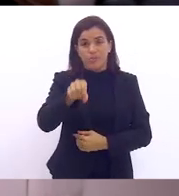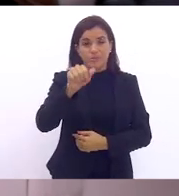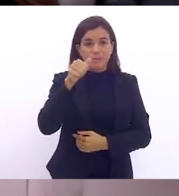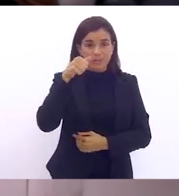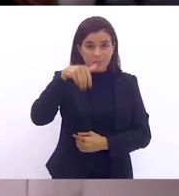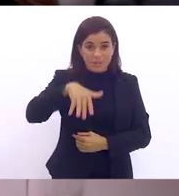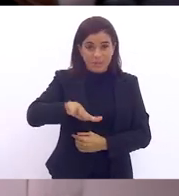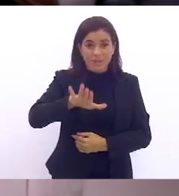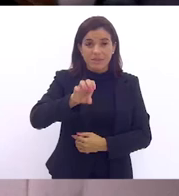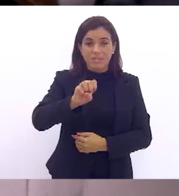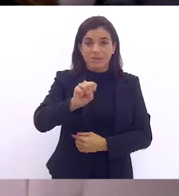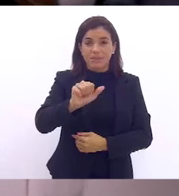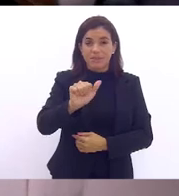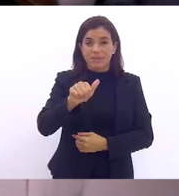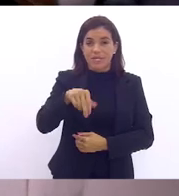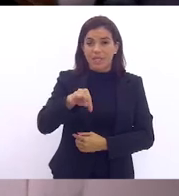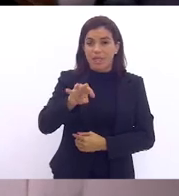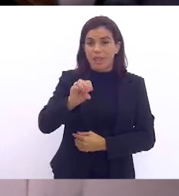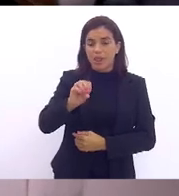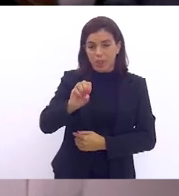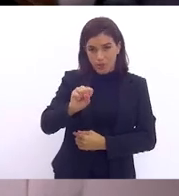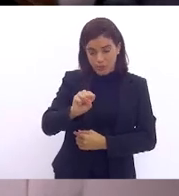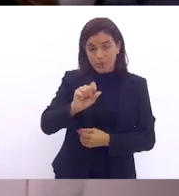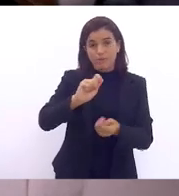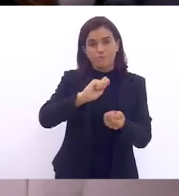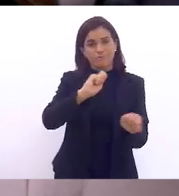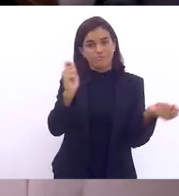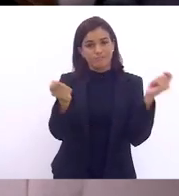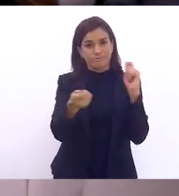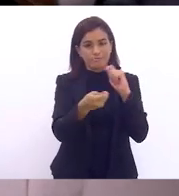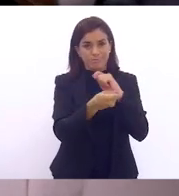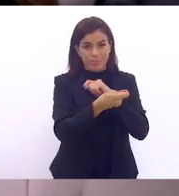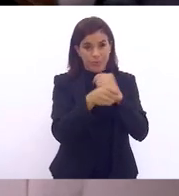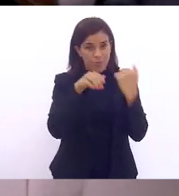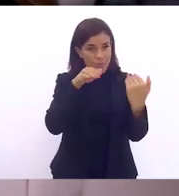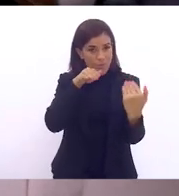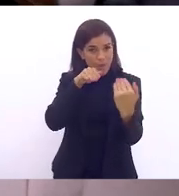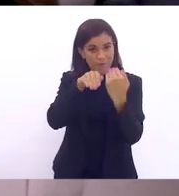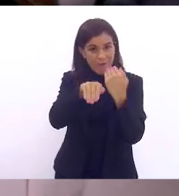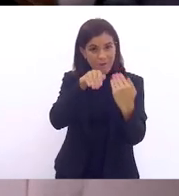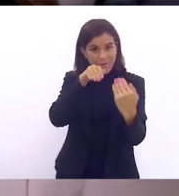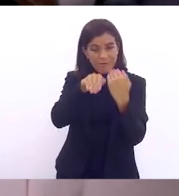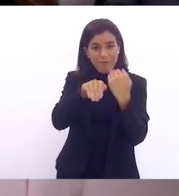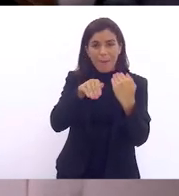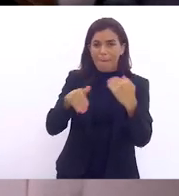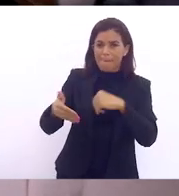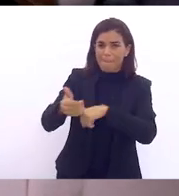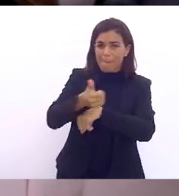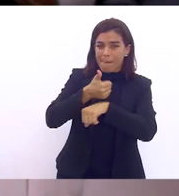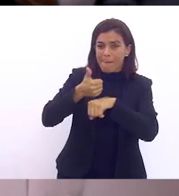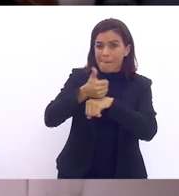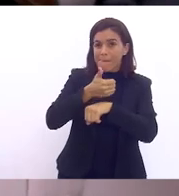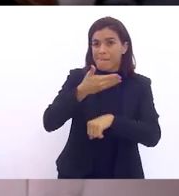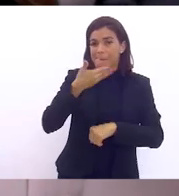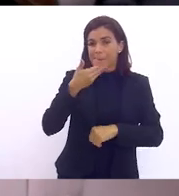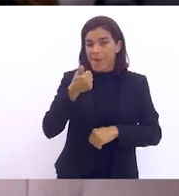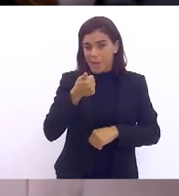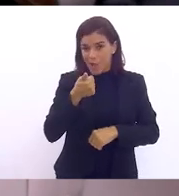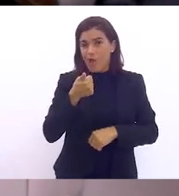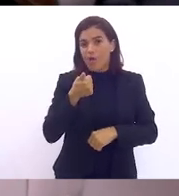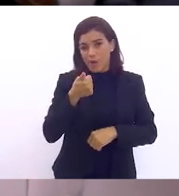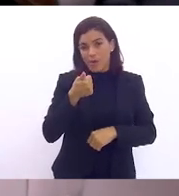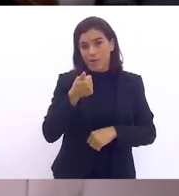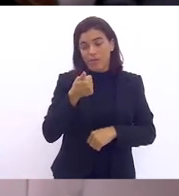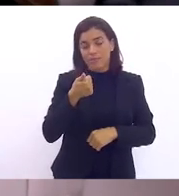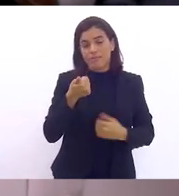eh se transforme não só numa via muito mais eficiente e enfim muito melhor